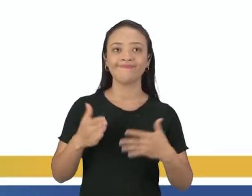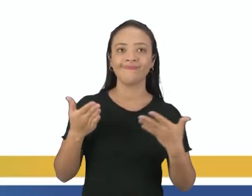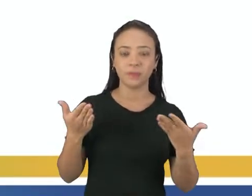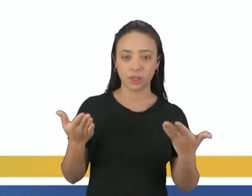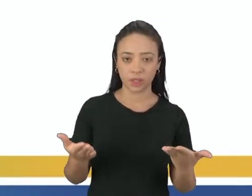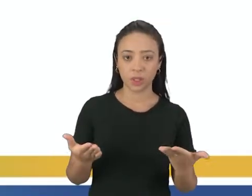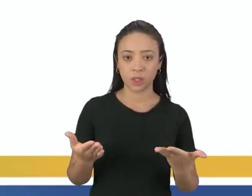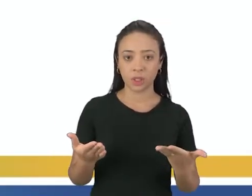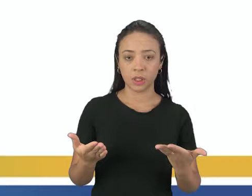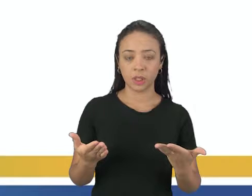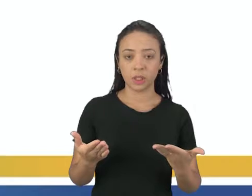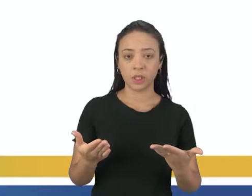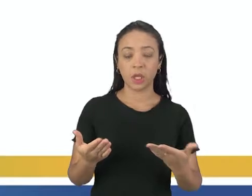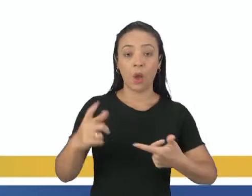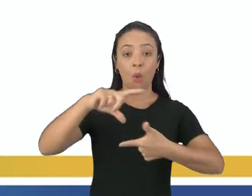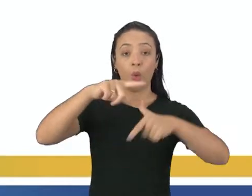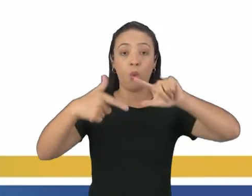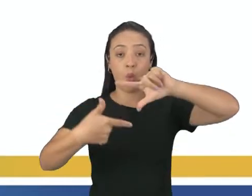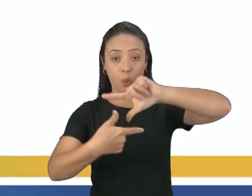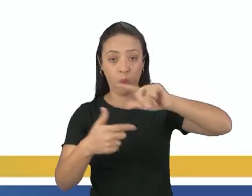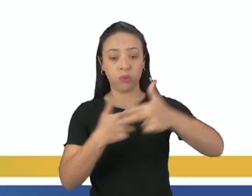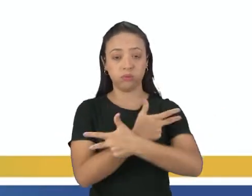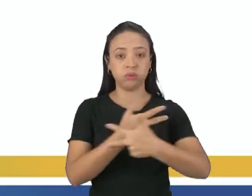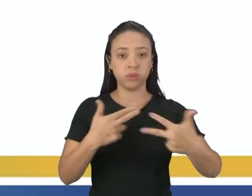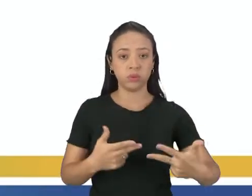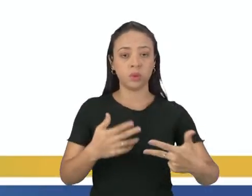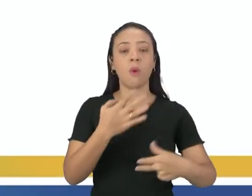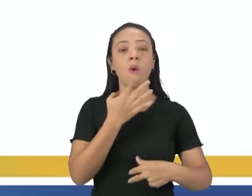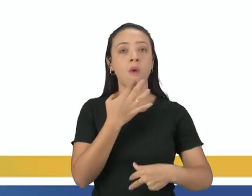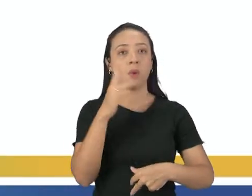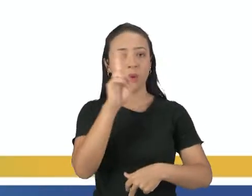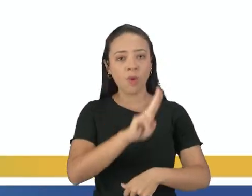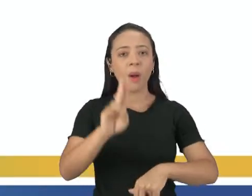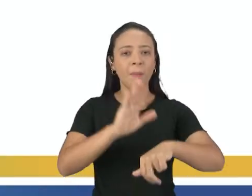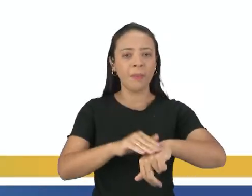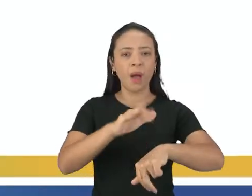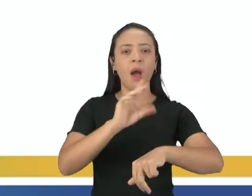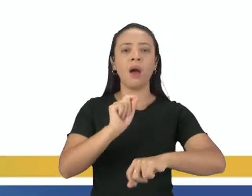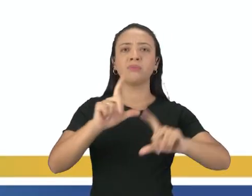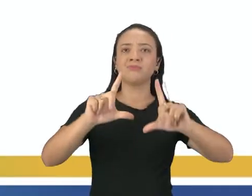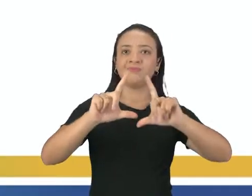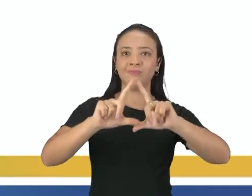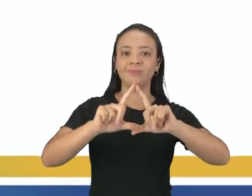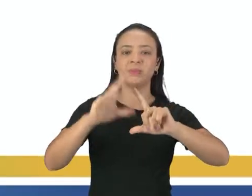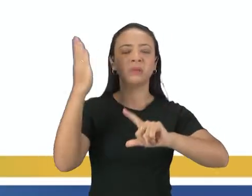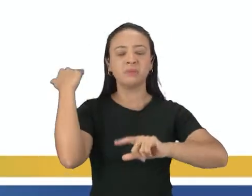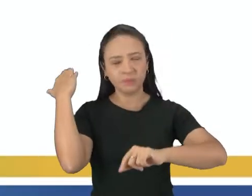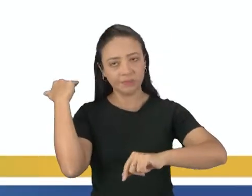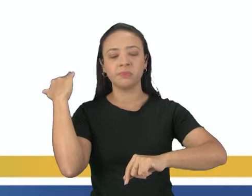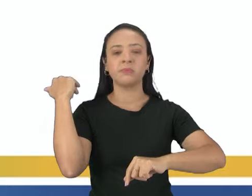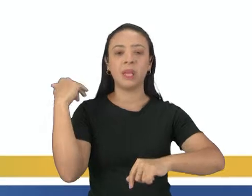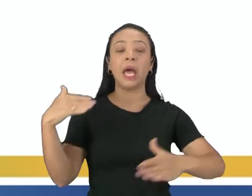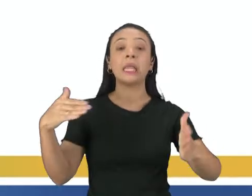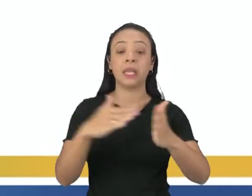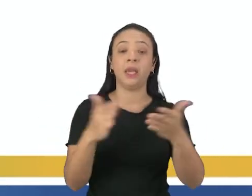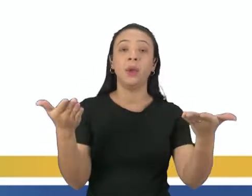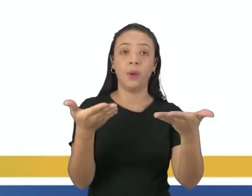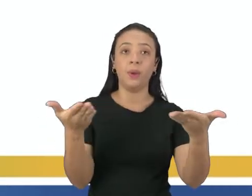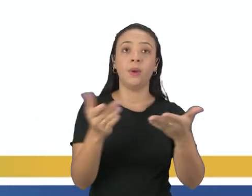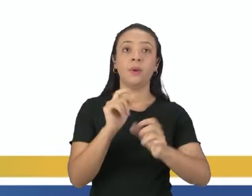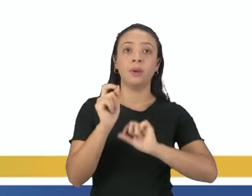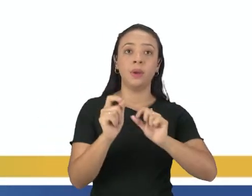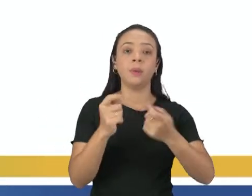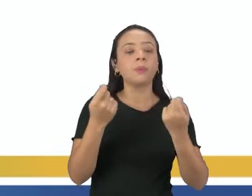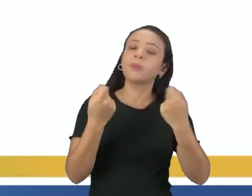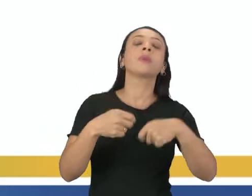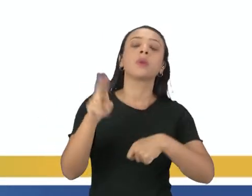Uma das figuras geométricas mais conhecidas e usadas é o triângulo. Então, desde a antiguidade até os dias atuais,